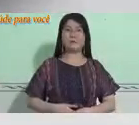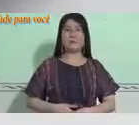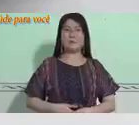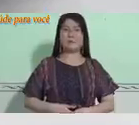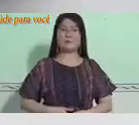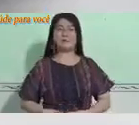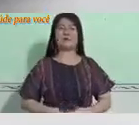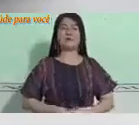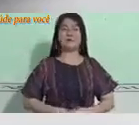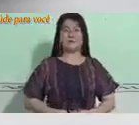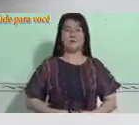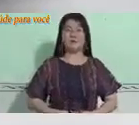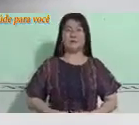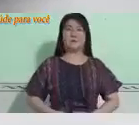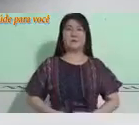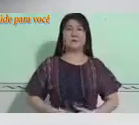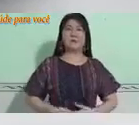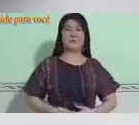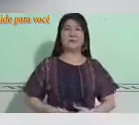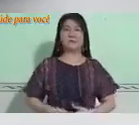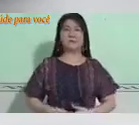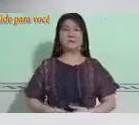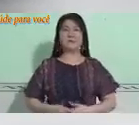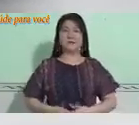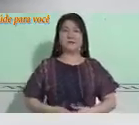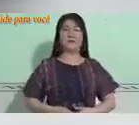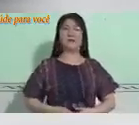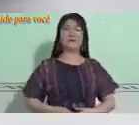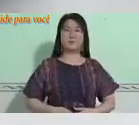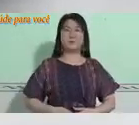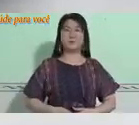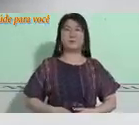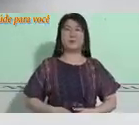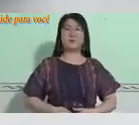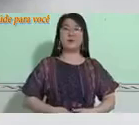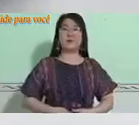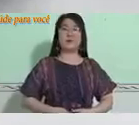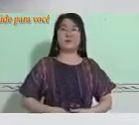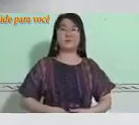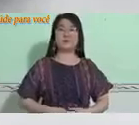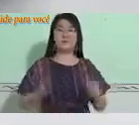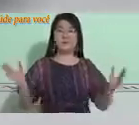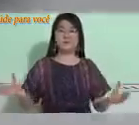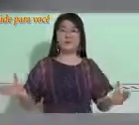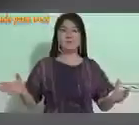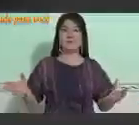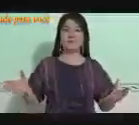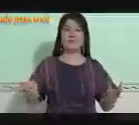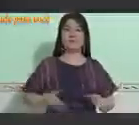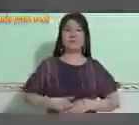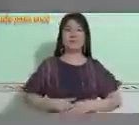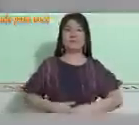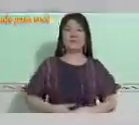O minoxidil está disponível em várias marcas diferentes para venda, vírgula, comoloxidil, vírgula,